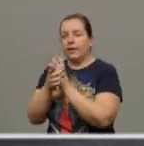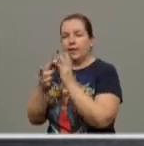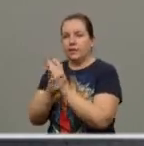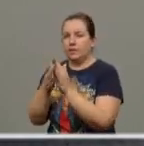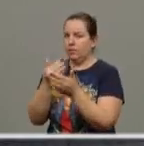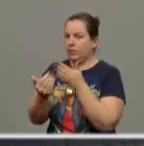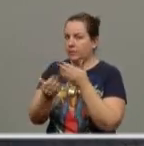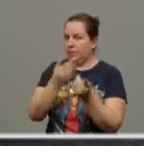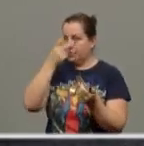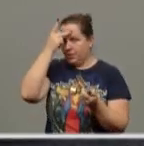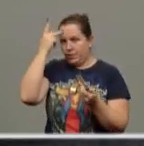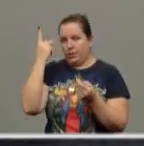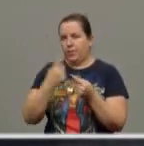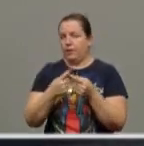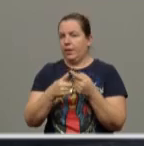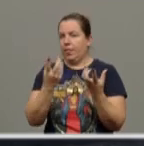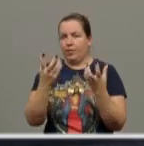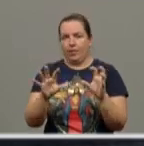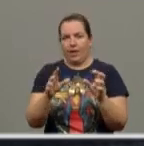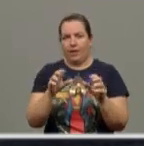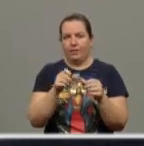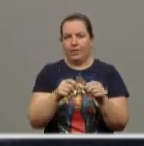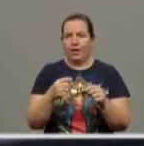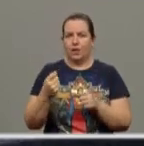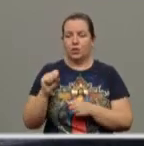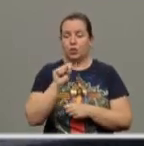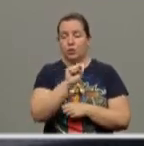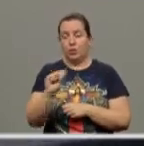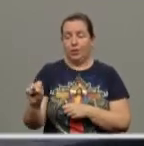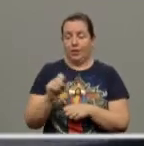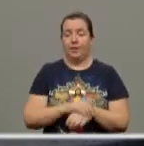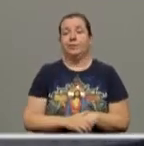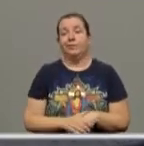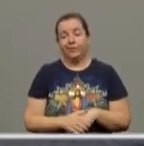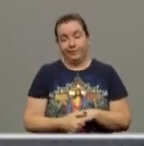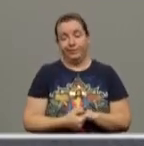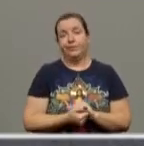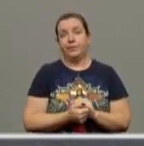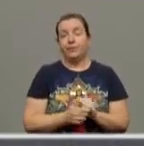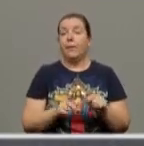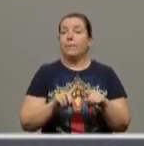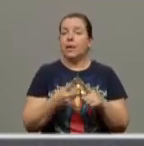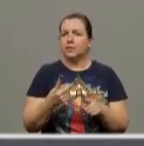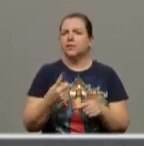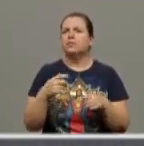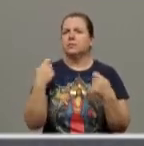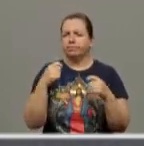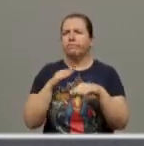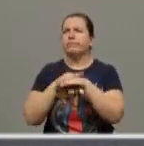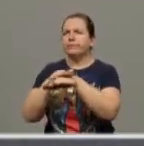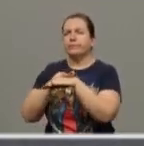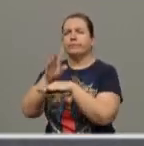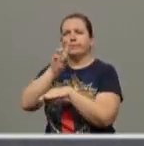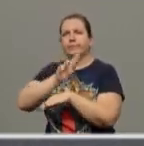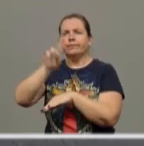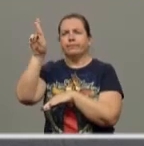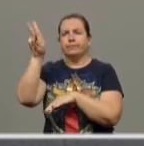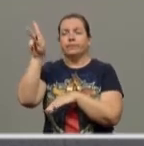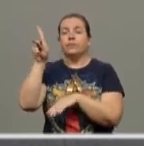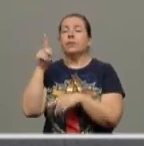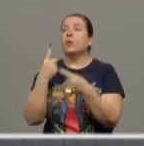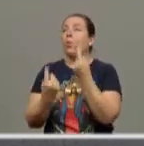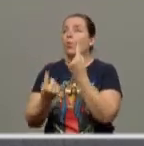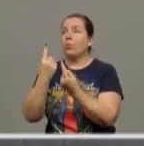aquela situação, né? Então, não para um pouquinho: Senhor, qual é a tua vontade? E eu penso que muita